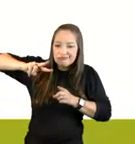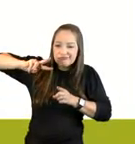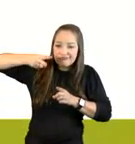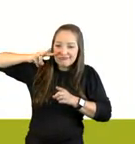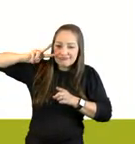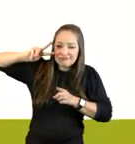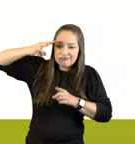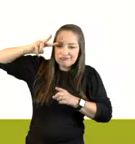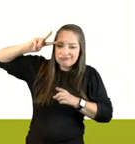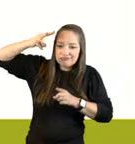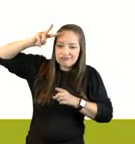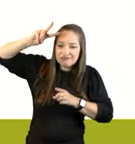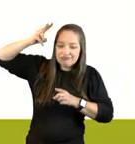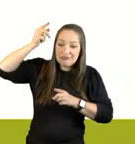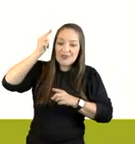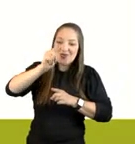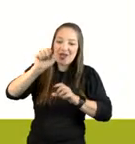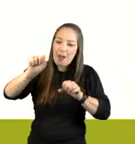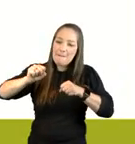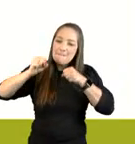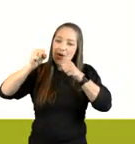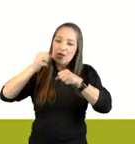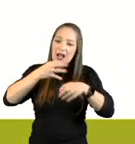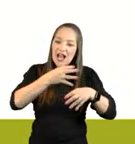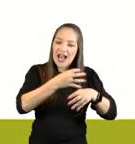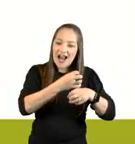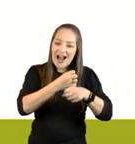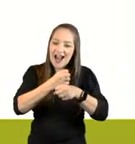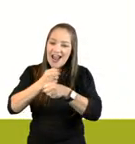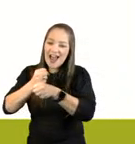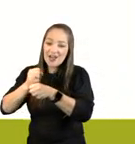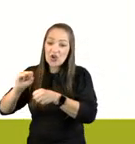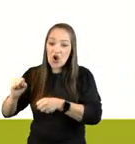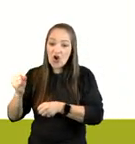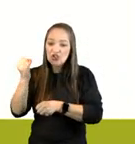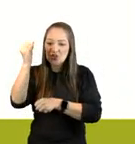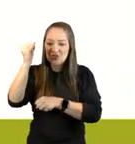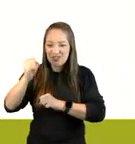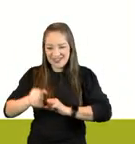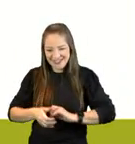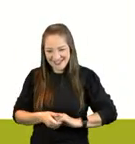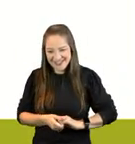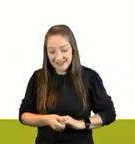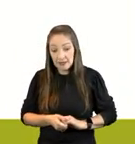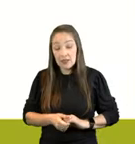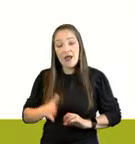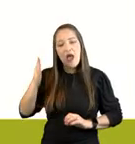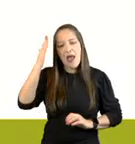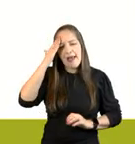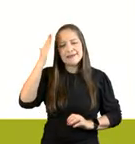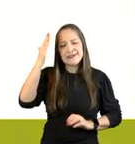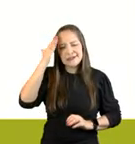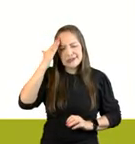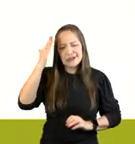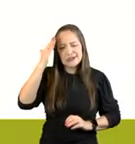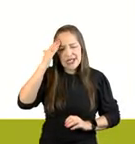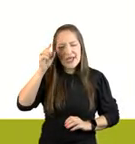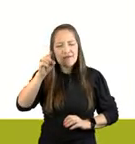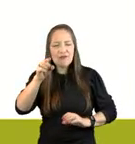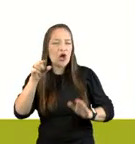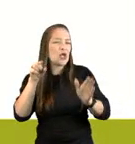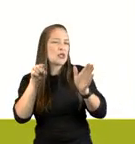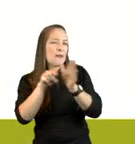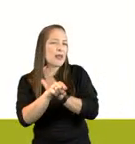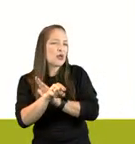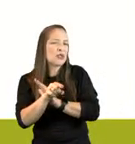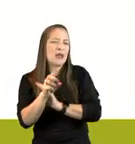mais você tem o poder da acumulação dos juros compostos. Mas eu sei que alguém está perguntando assim, mas eu não tenho 50 mil